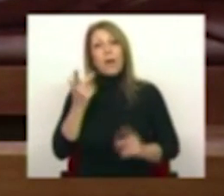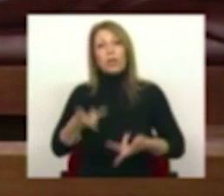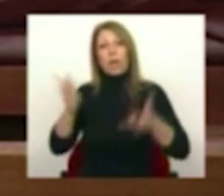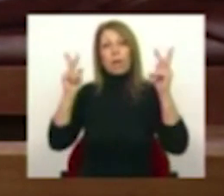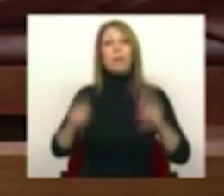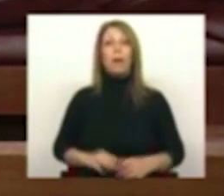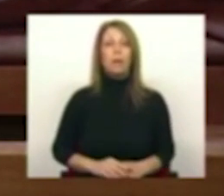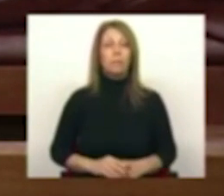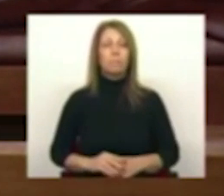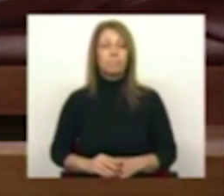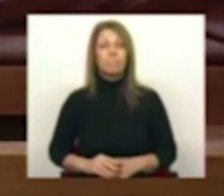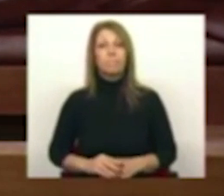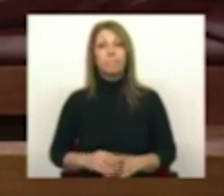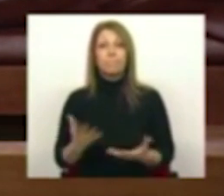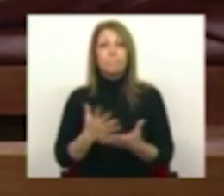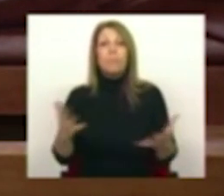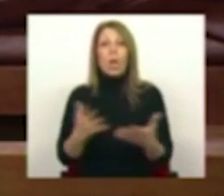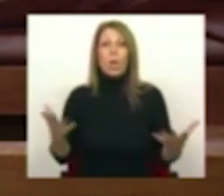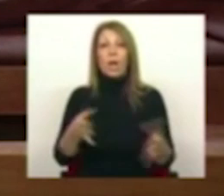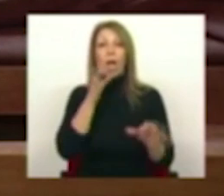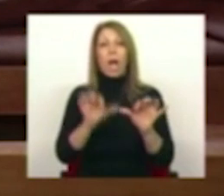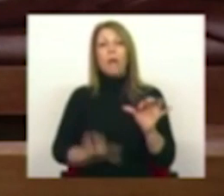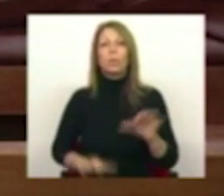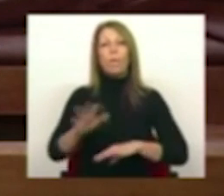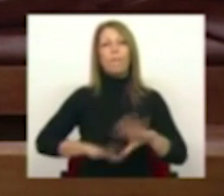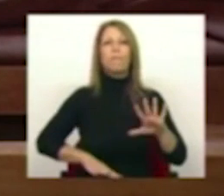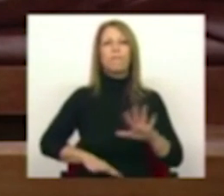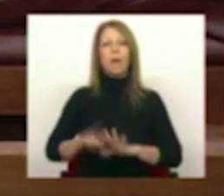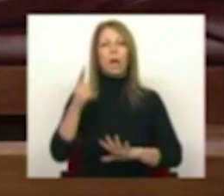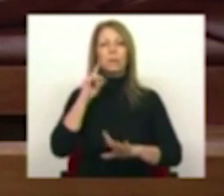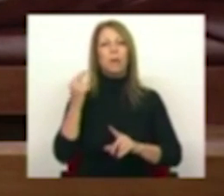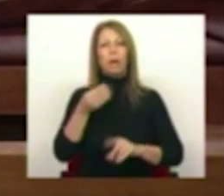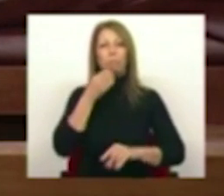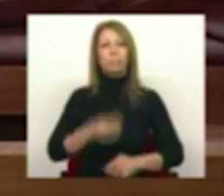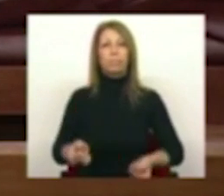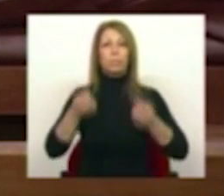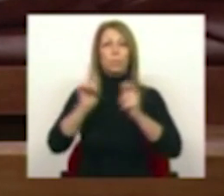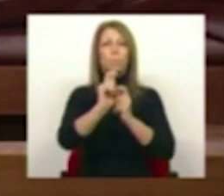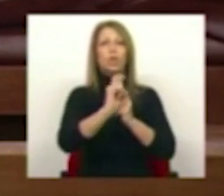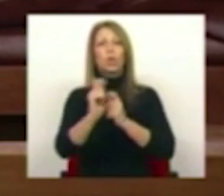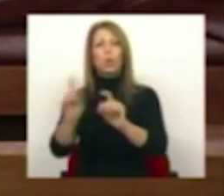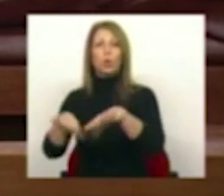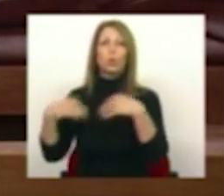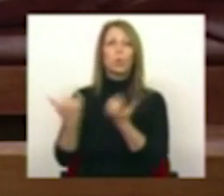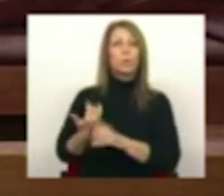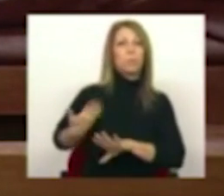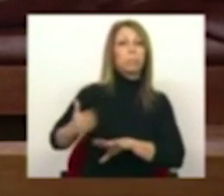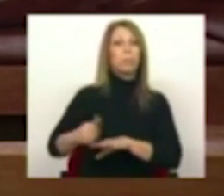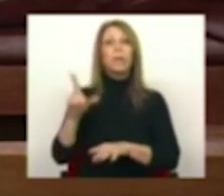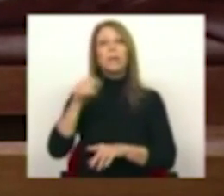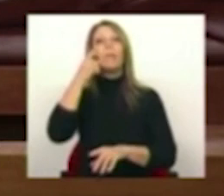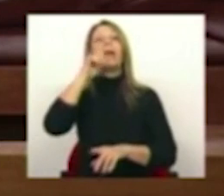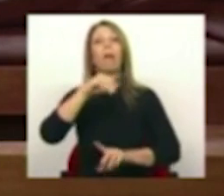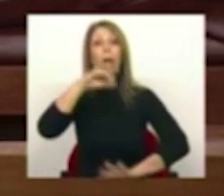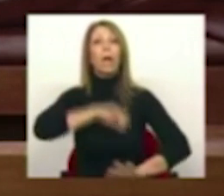se alimenta em grande medida de um discurso de estigmatização das prestações sociais e dos seus beneficiários. Estamos cá